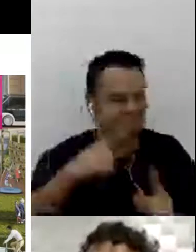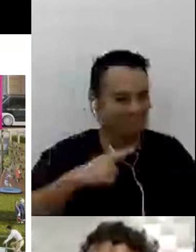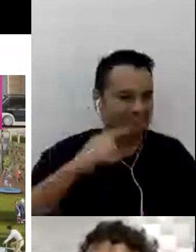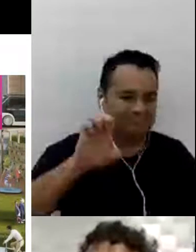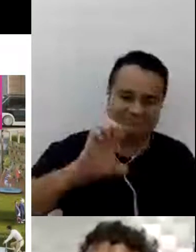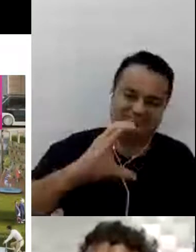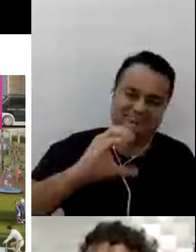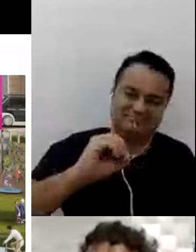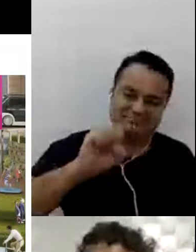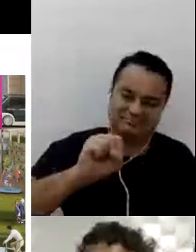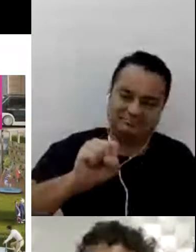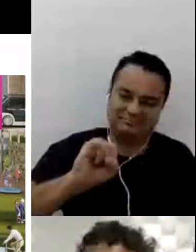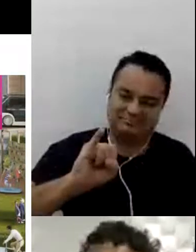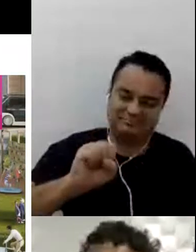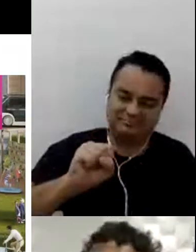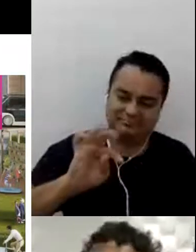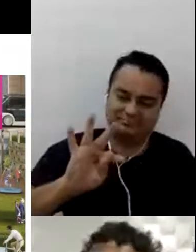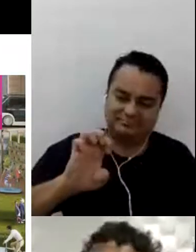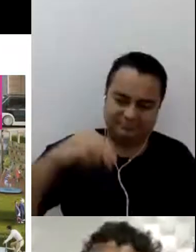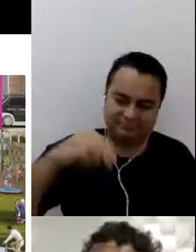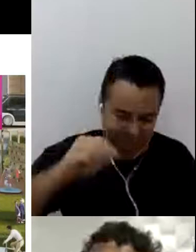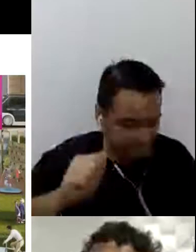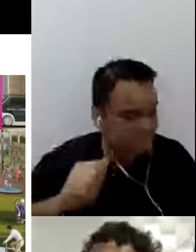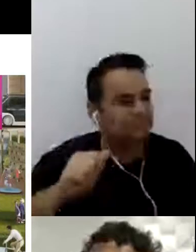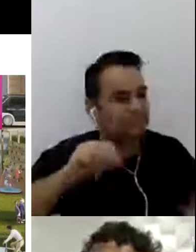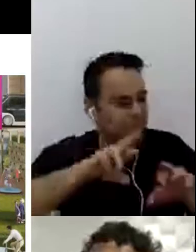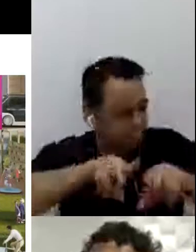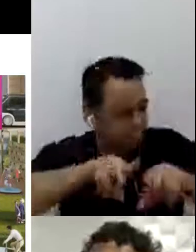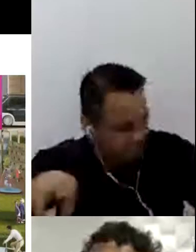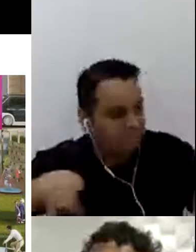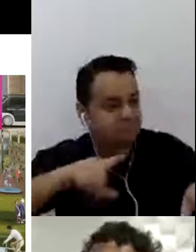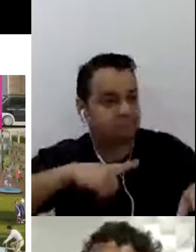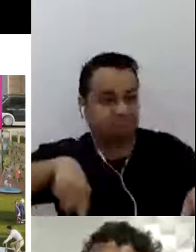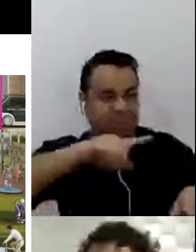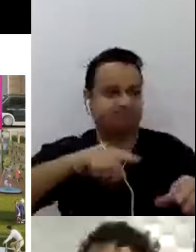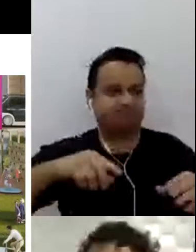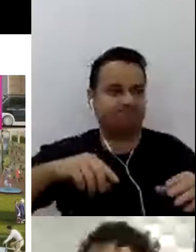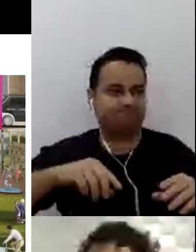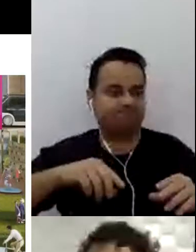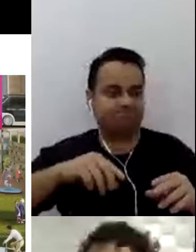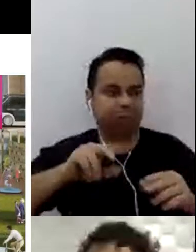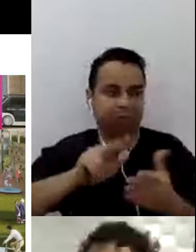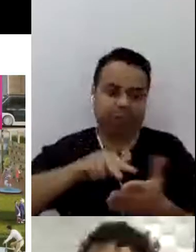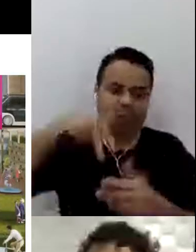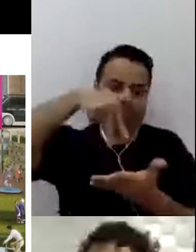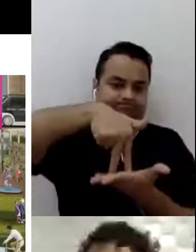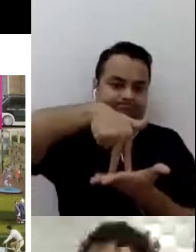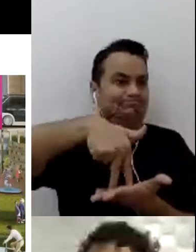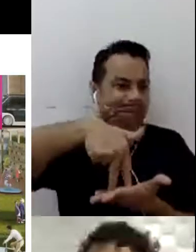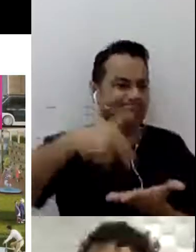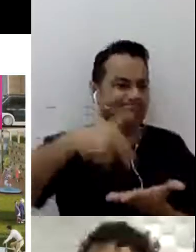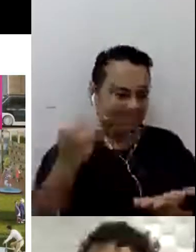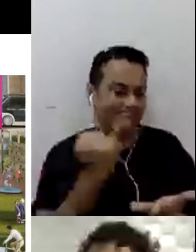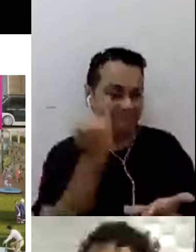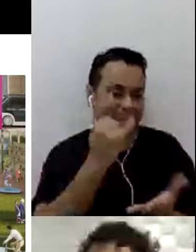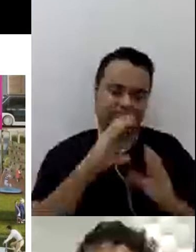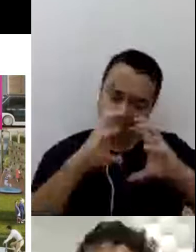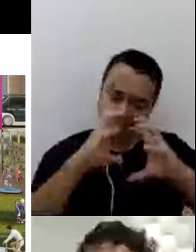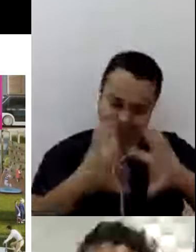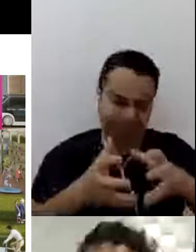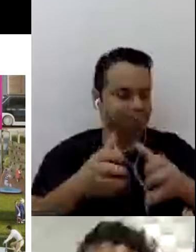né, nós, atores protagonistas, para que a gente consiga realmente fazer esse mundo